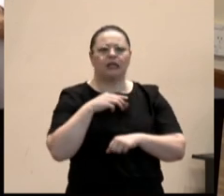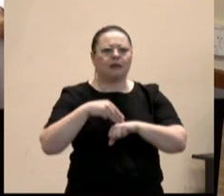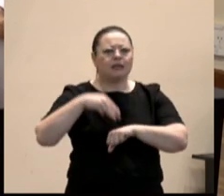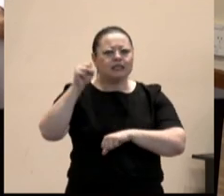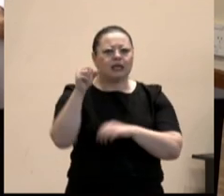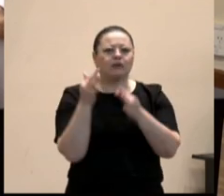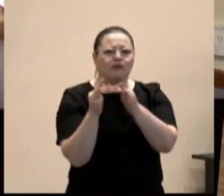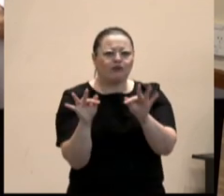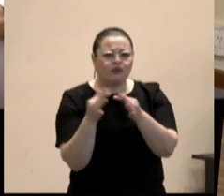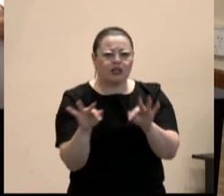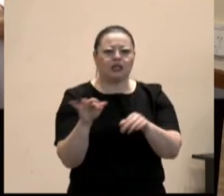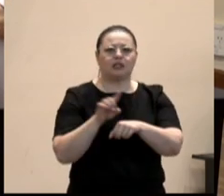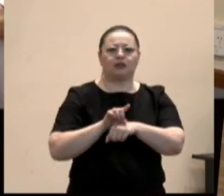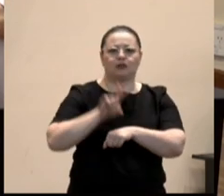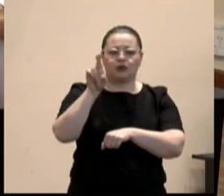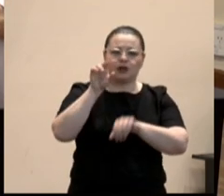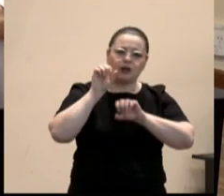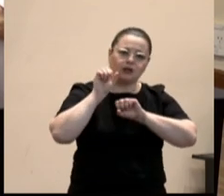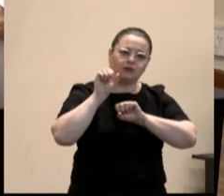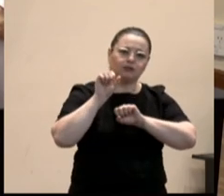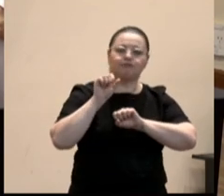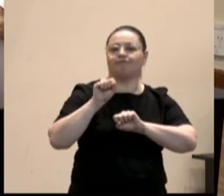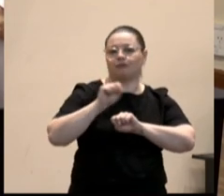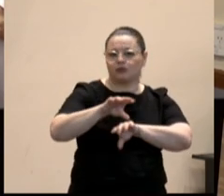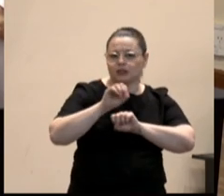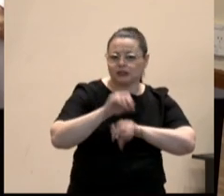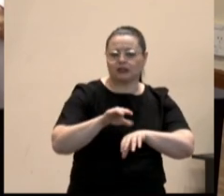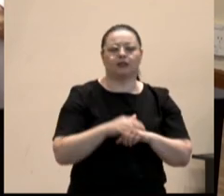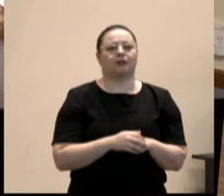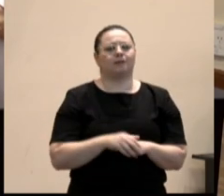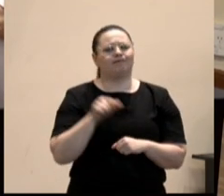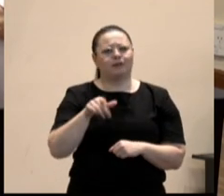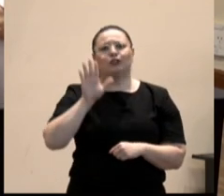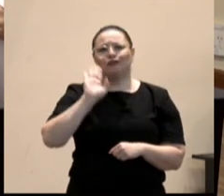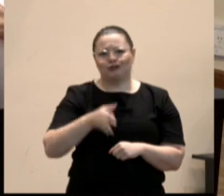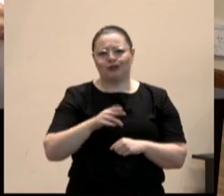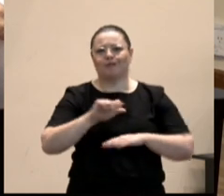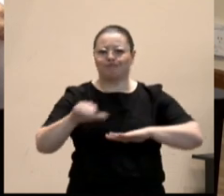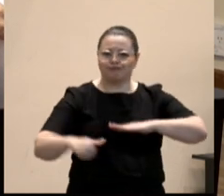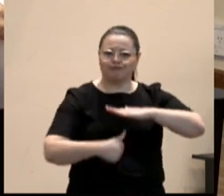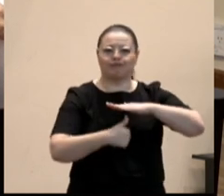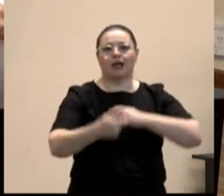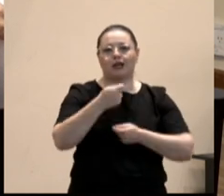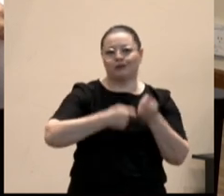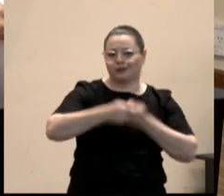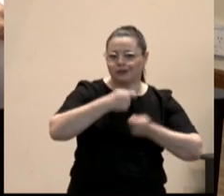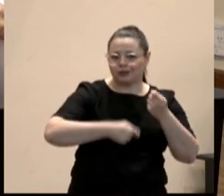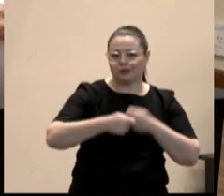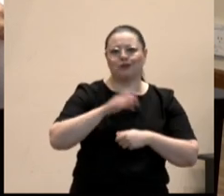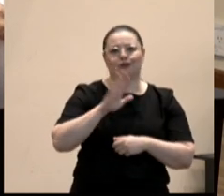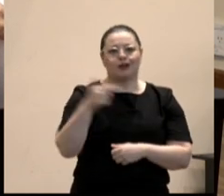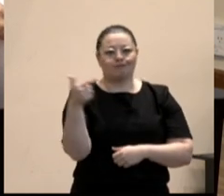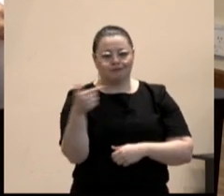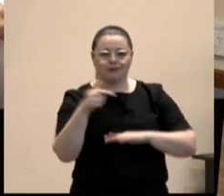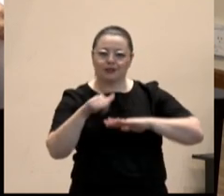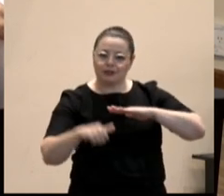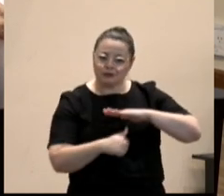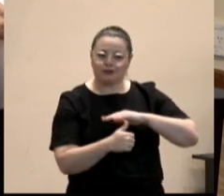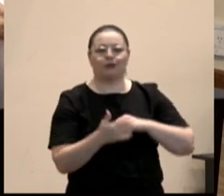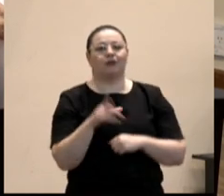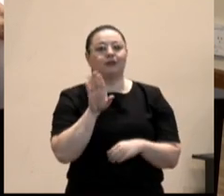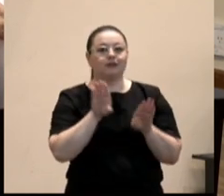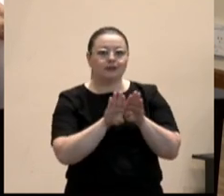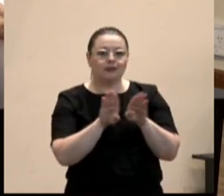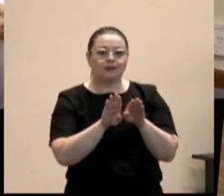Física, doutorado em Educação pela Unimep, foi pró-reitor de Administração, vice-reitor, membro da